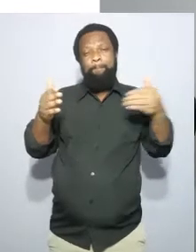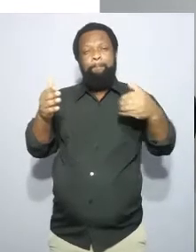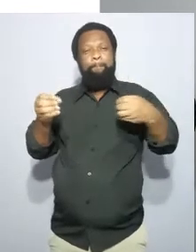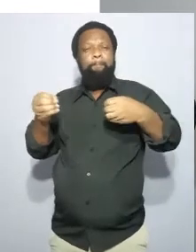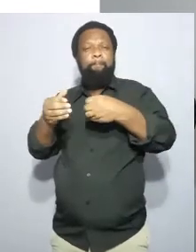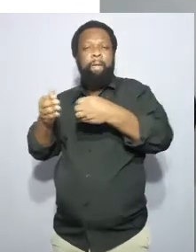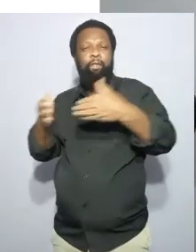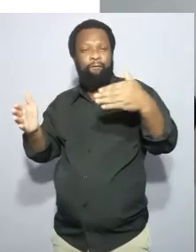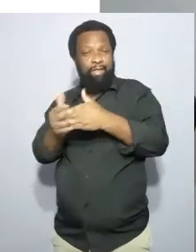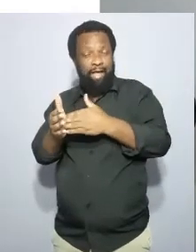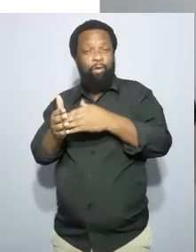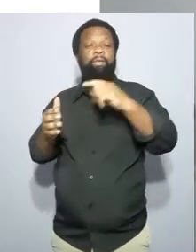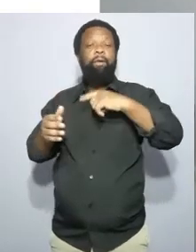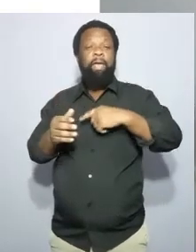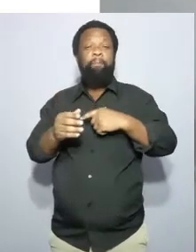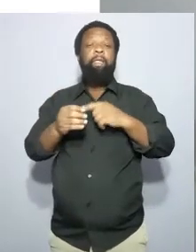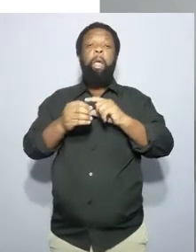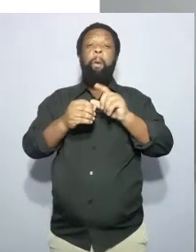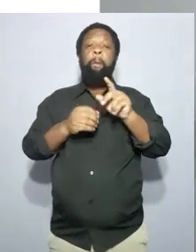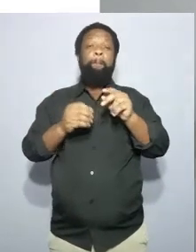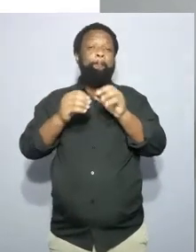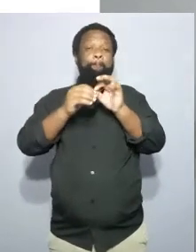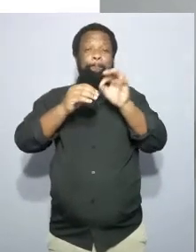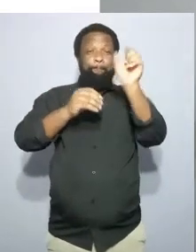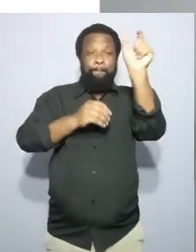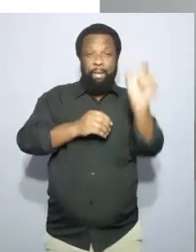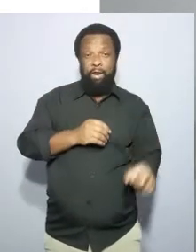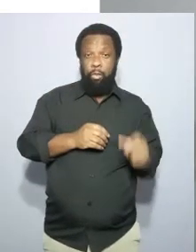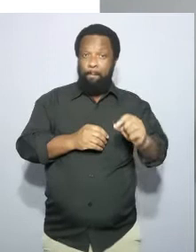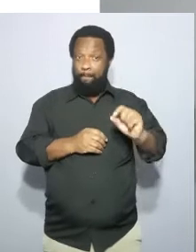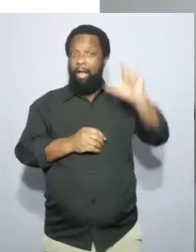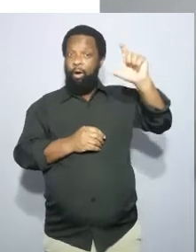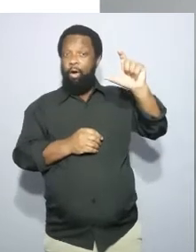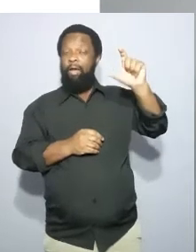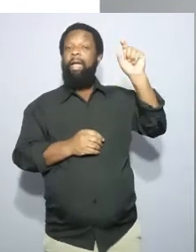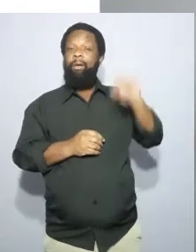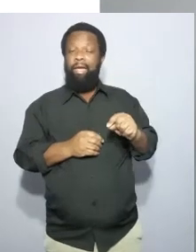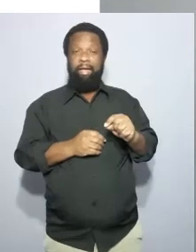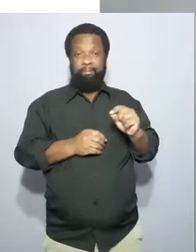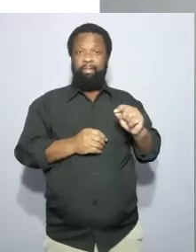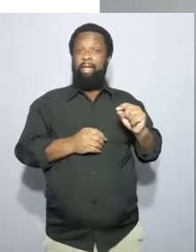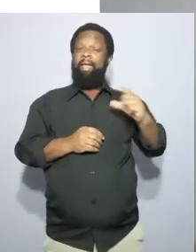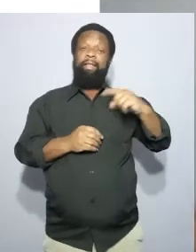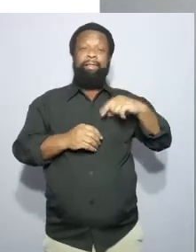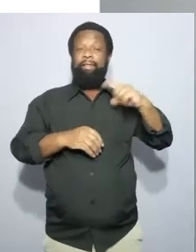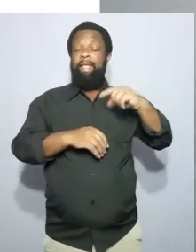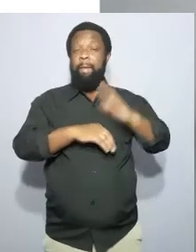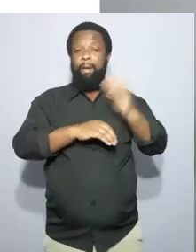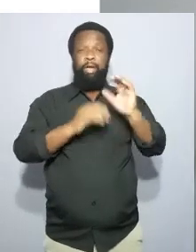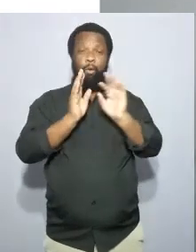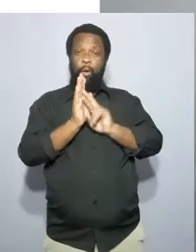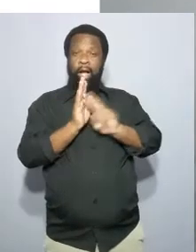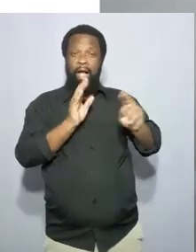com um período maior, tudo bem? Em um período maior, ele vai ser maior, ele vai ter maior